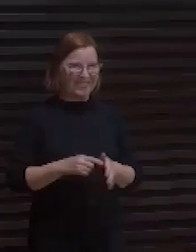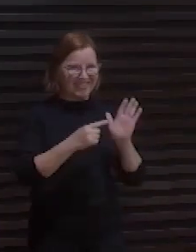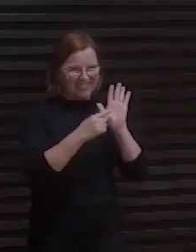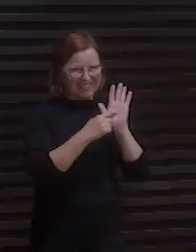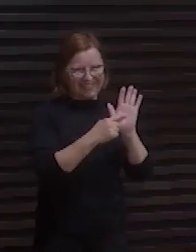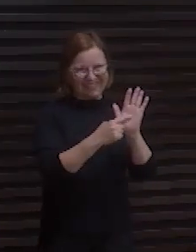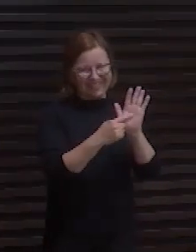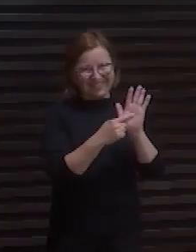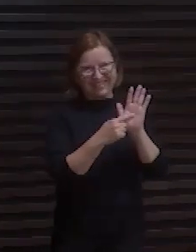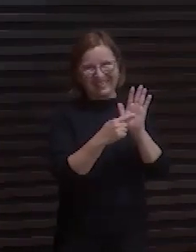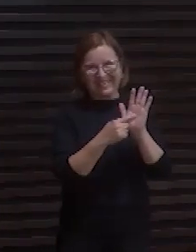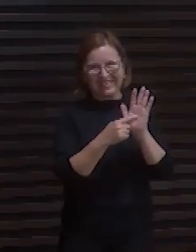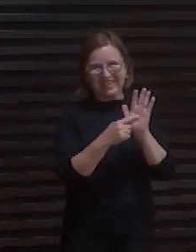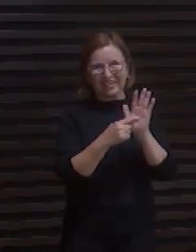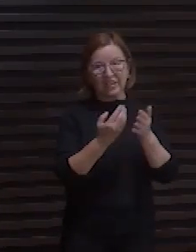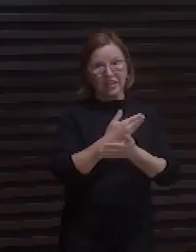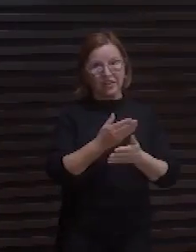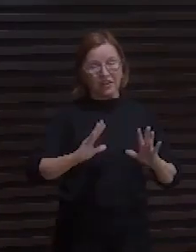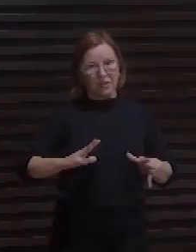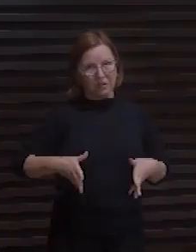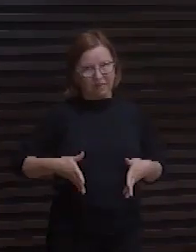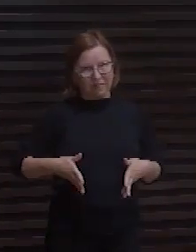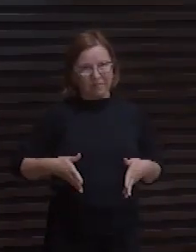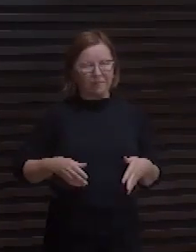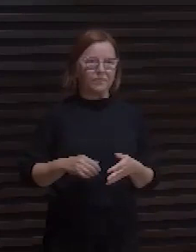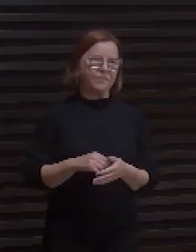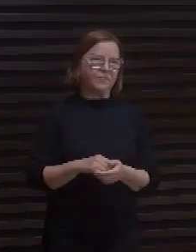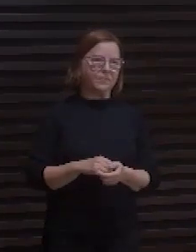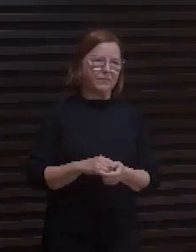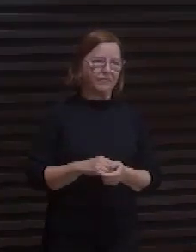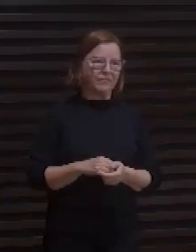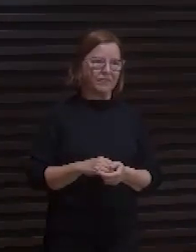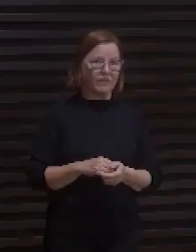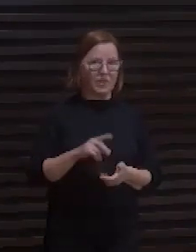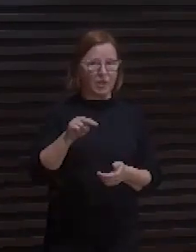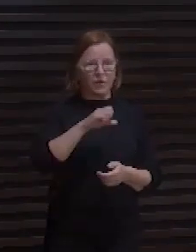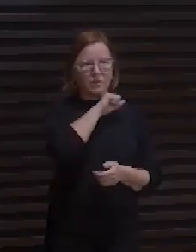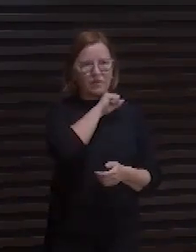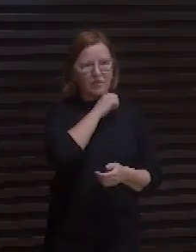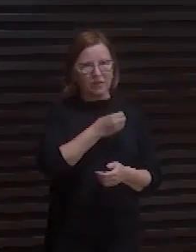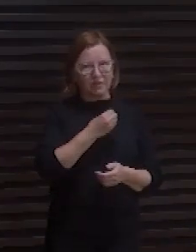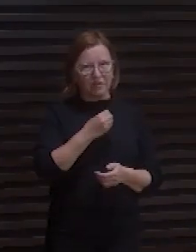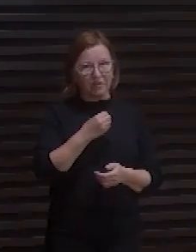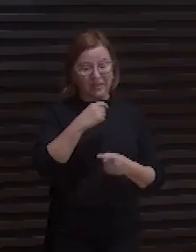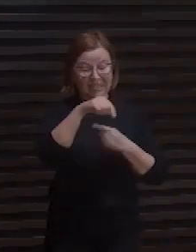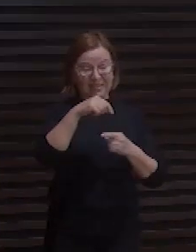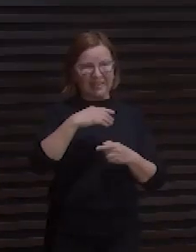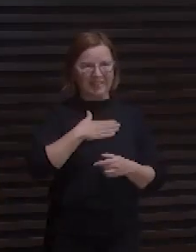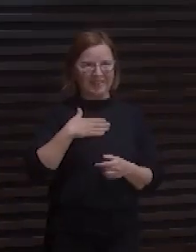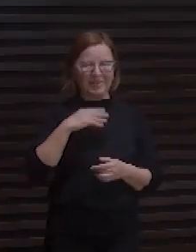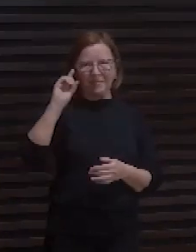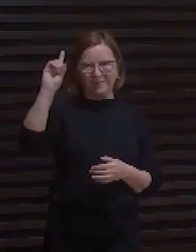Apresentem os vossos corpos por sacrifício vivo, santo e agradável a